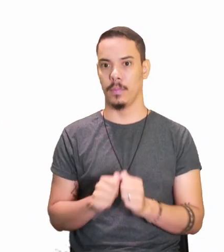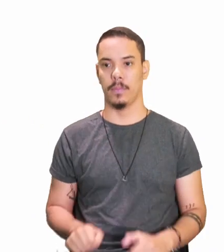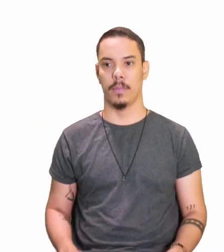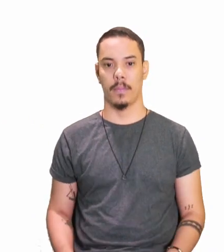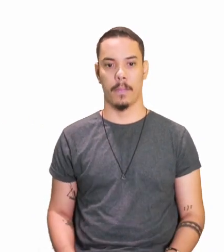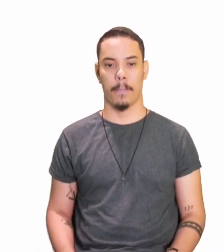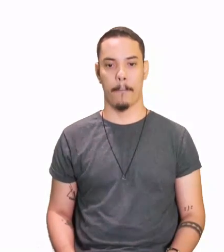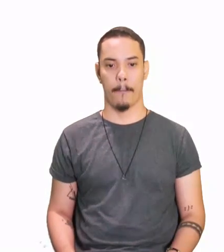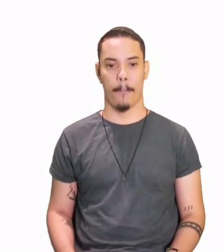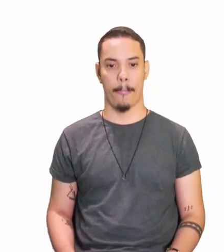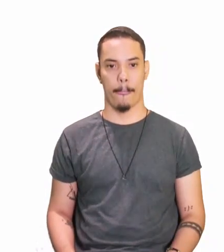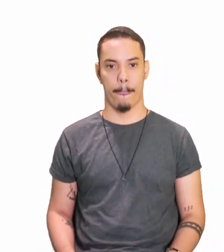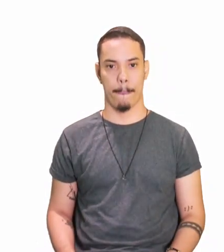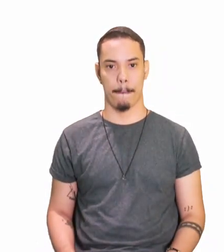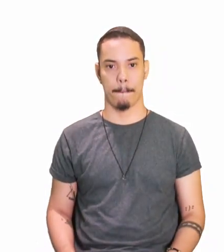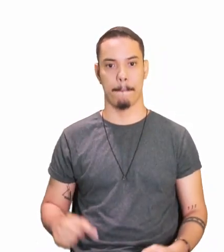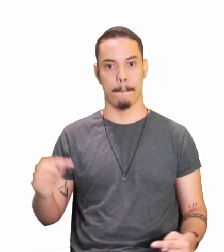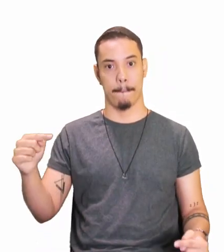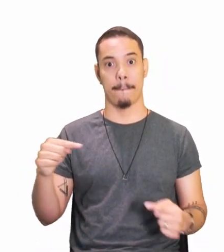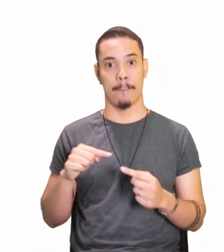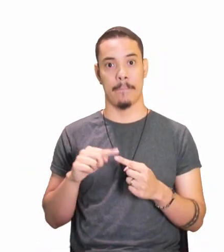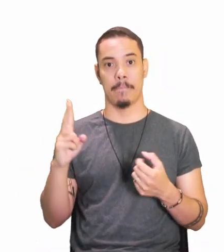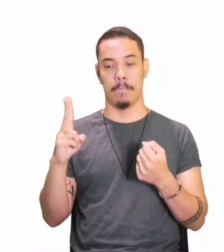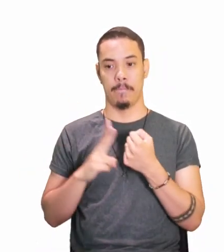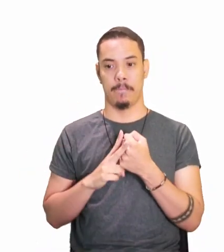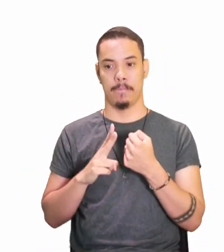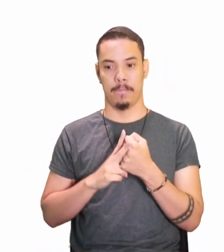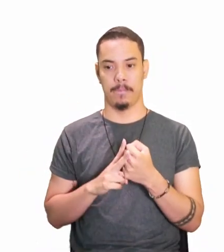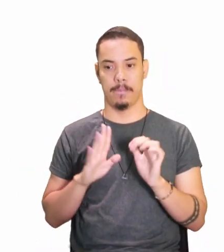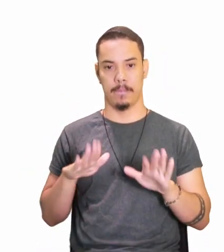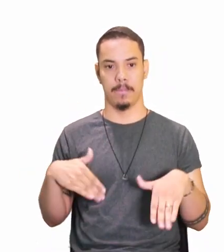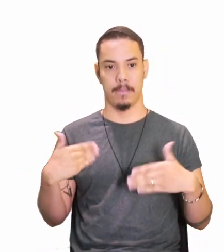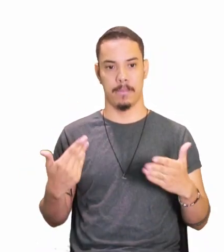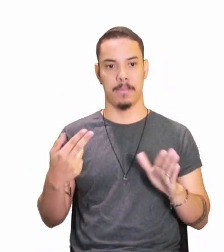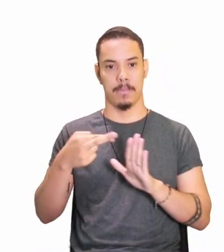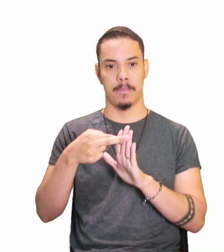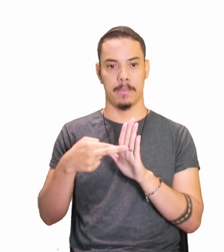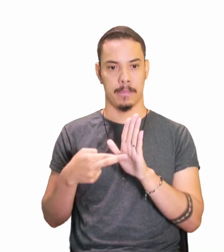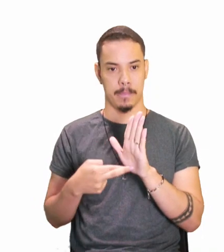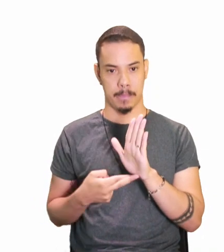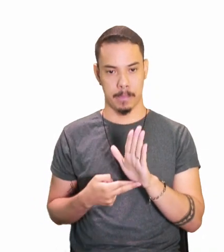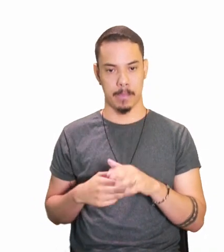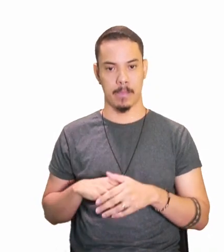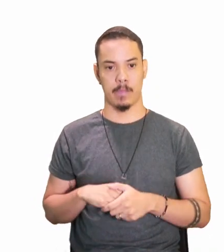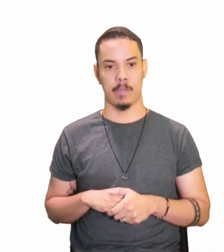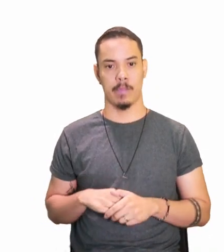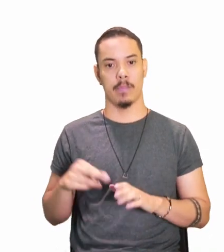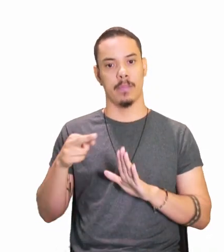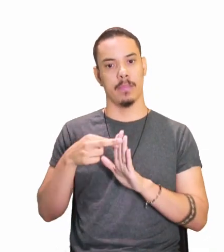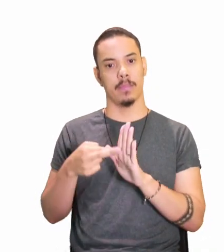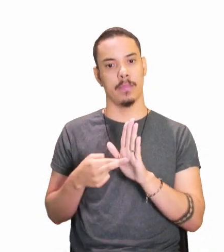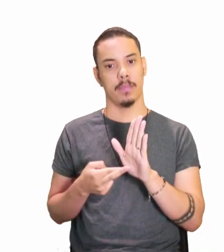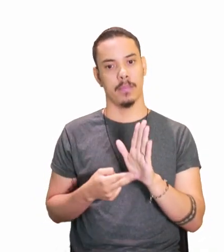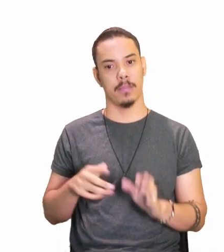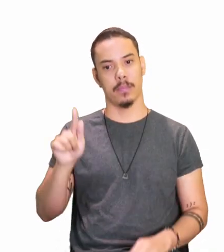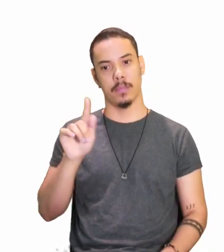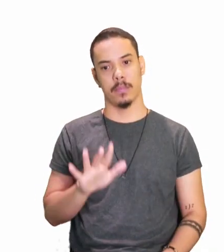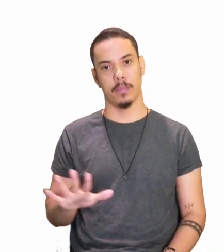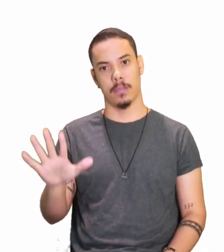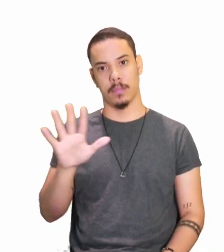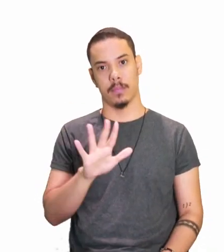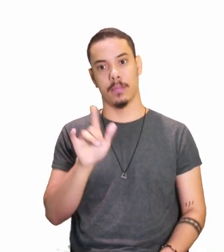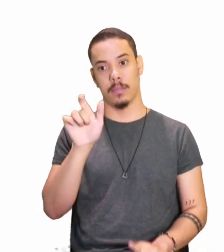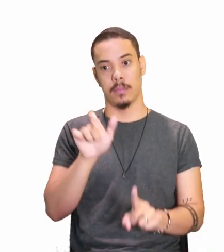Tá certo? Concordância verbal. Qual é a regra geral? Ó, a regra geral é o seguinte, para o sujeito